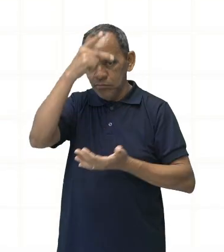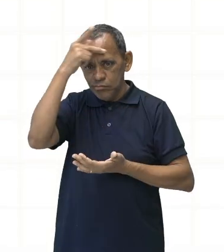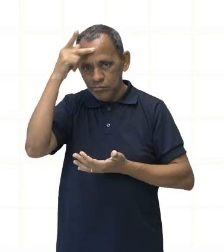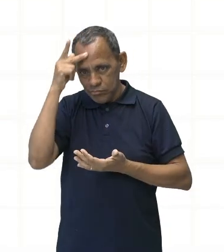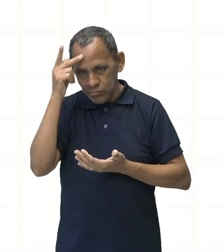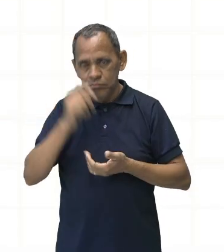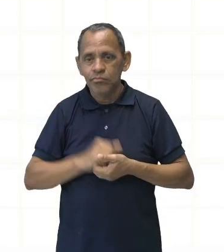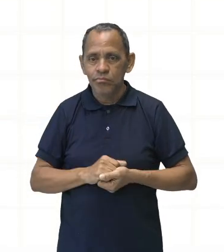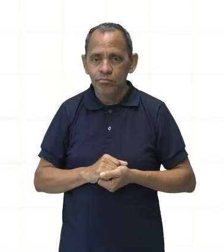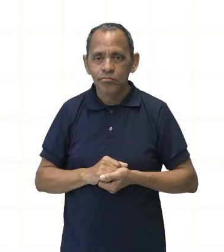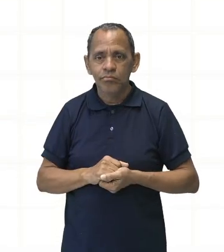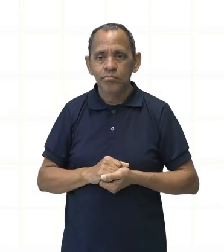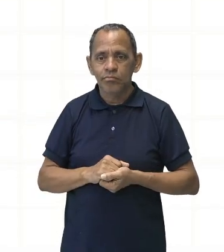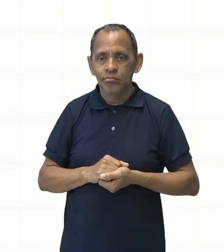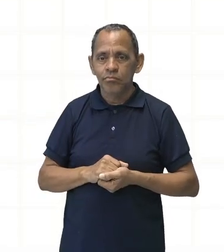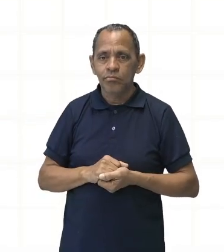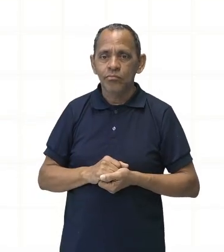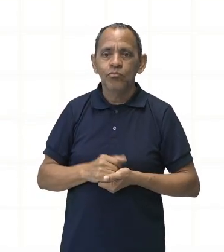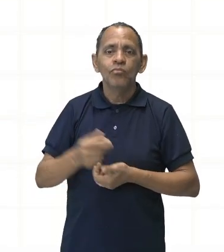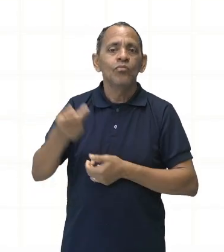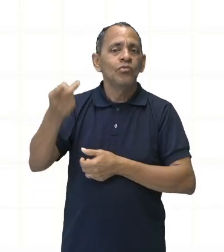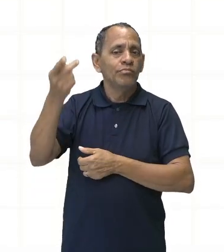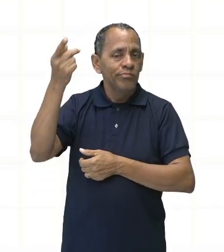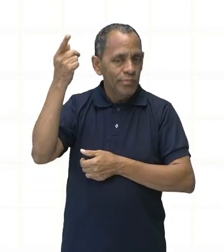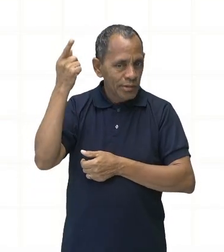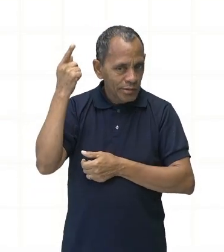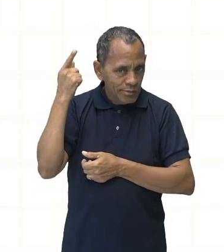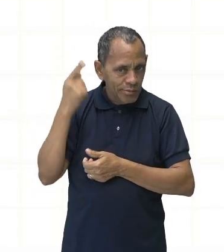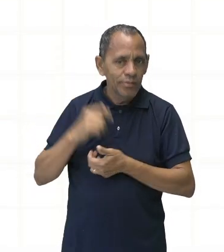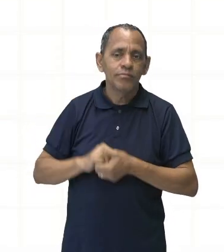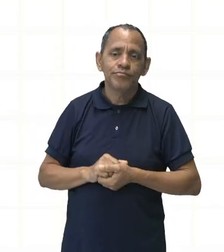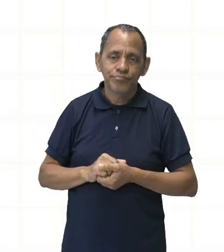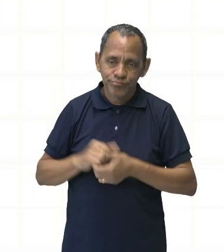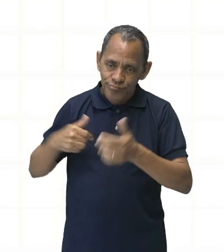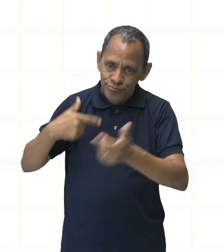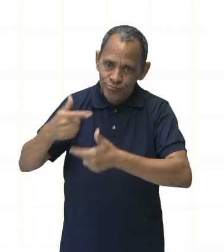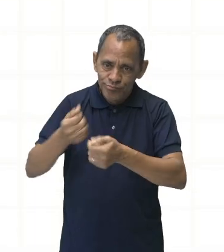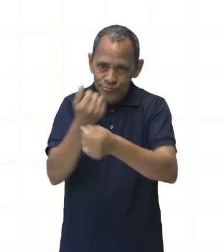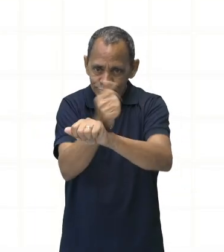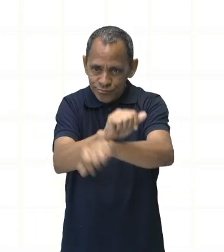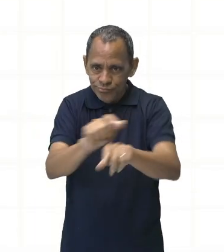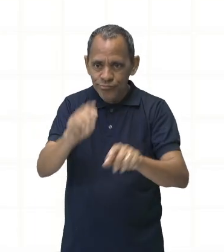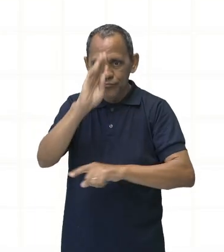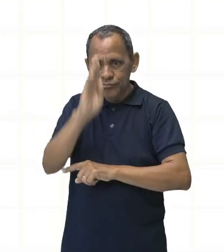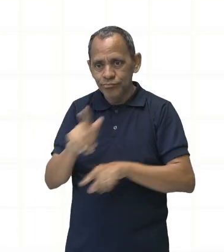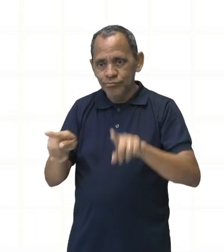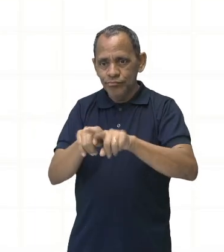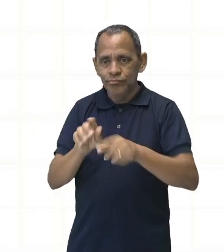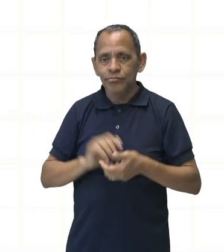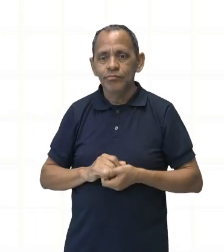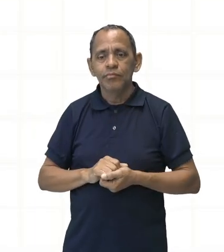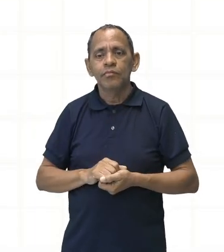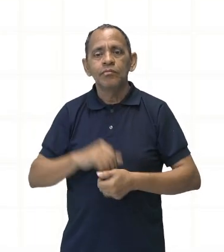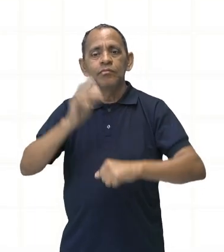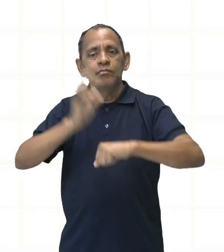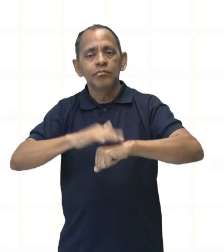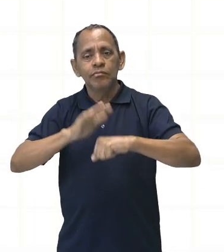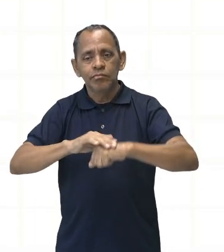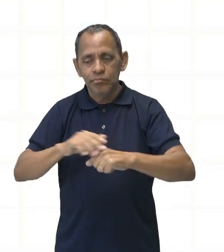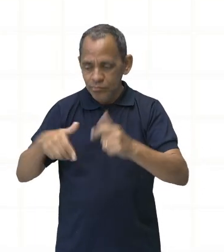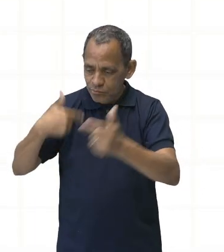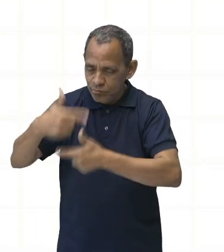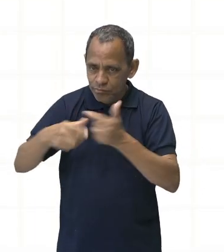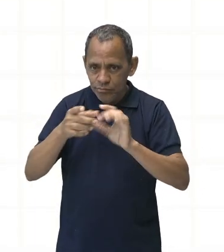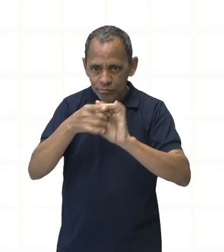assim, resquícios do que era o trabalho escravizado no Brasil. Então, mesmo o trabalho sendo livre, muitas das vezes